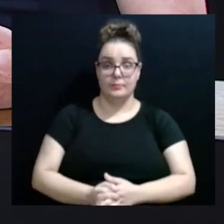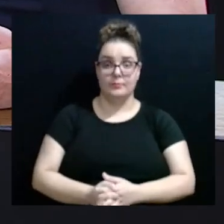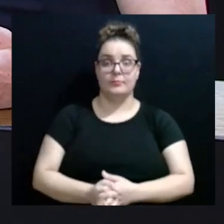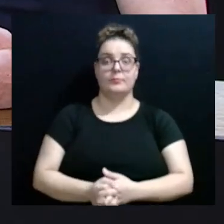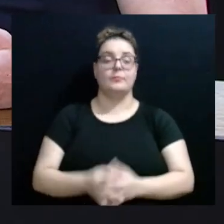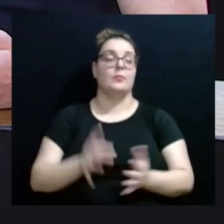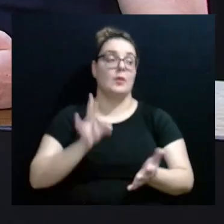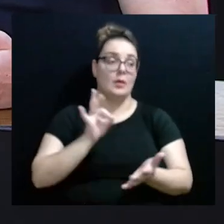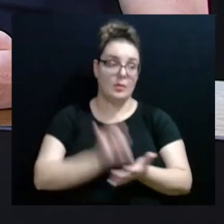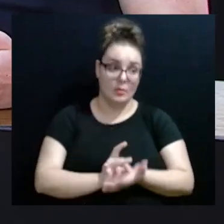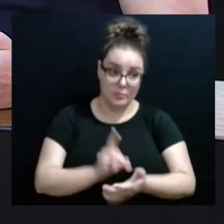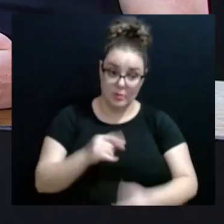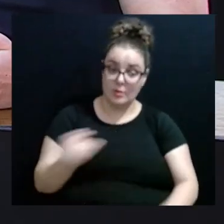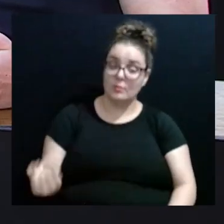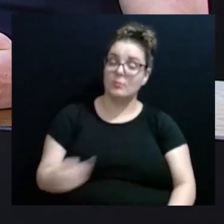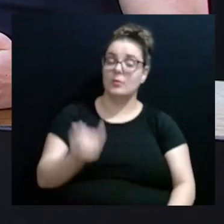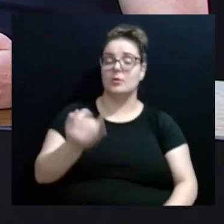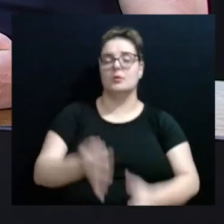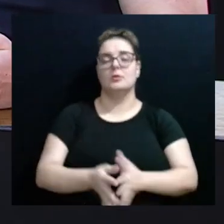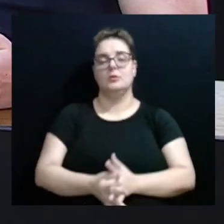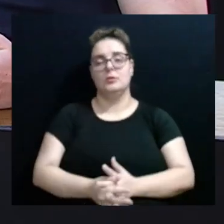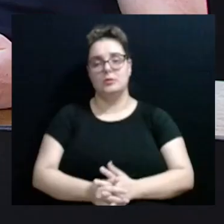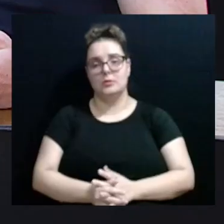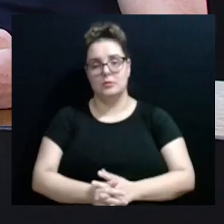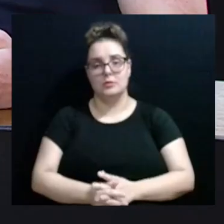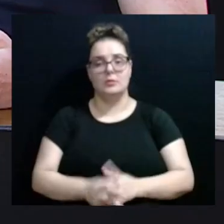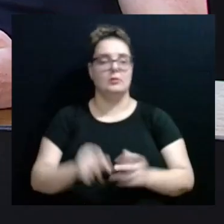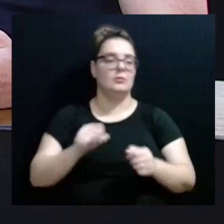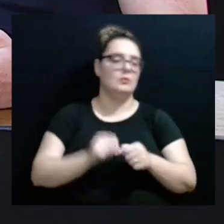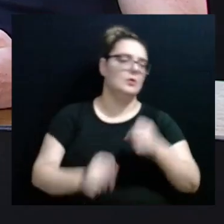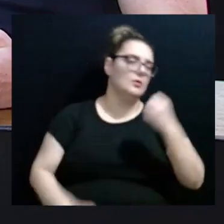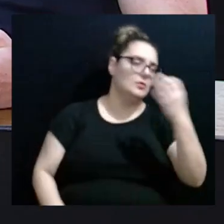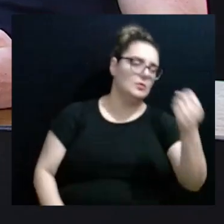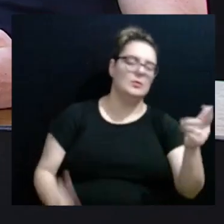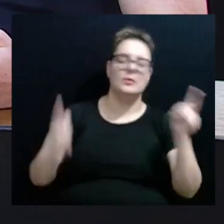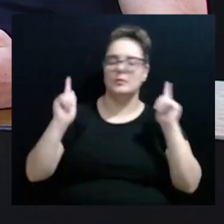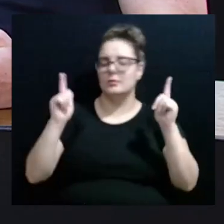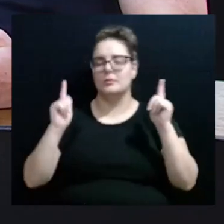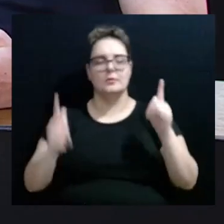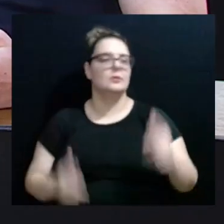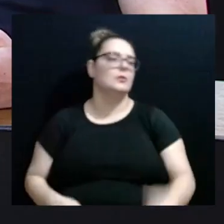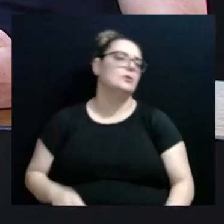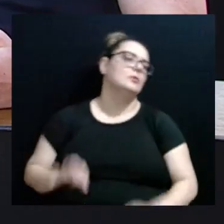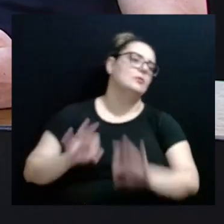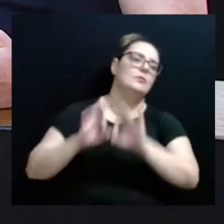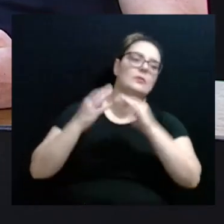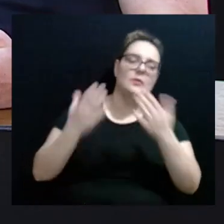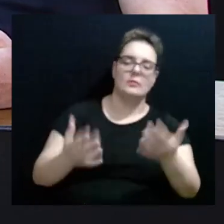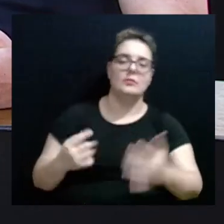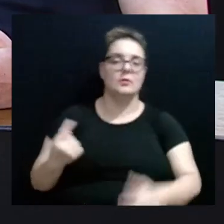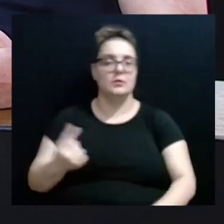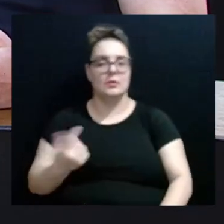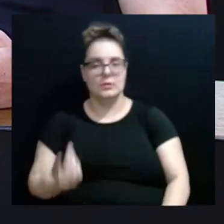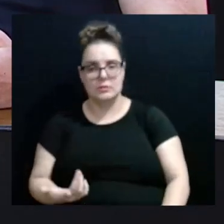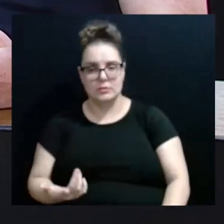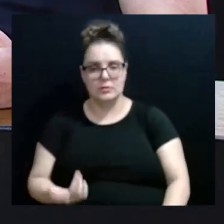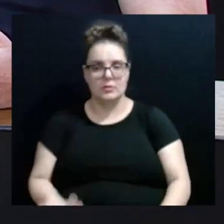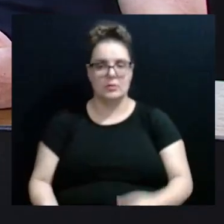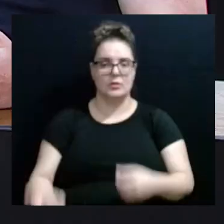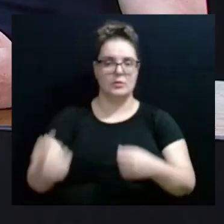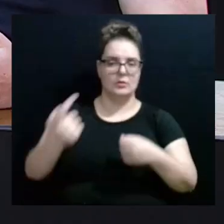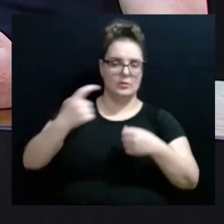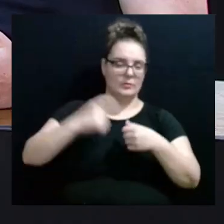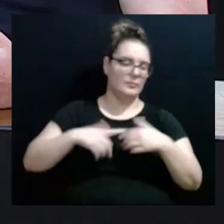financeira? Realmente, é interessante que você fez sua viagem, se divertiu, foi com a família, foi